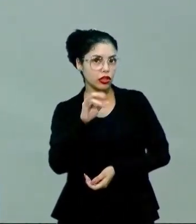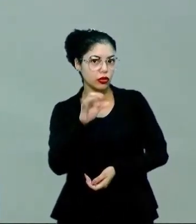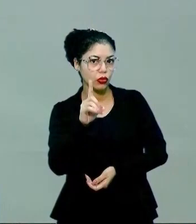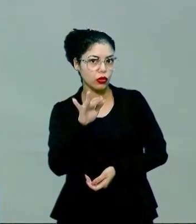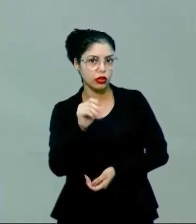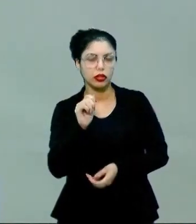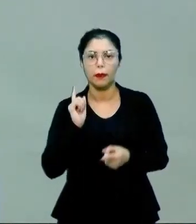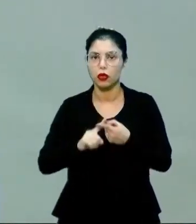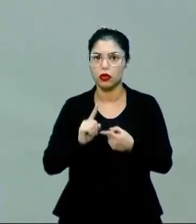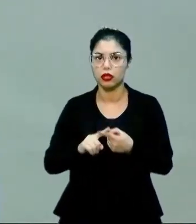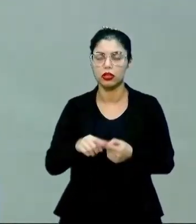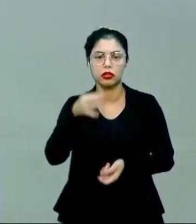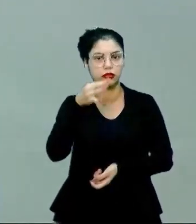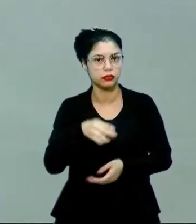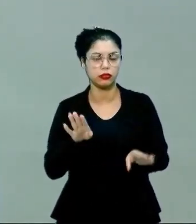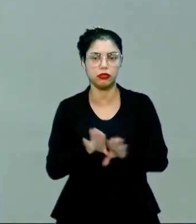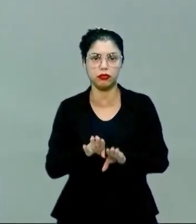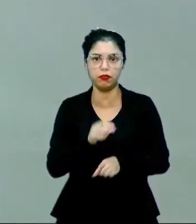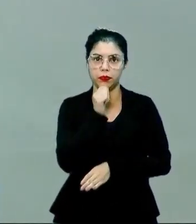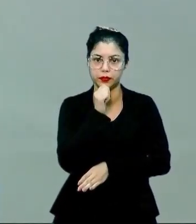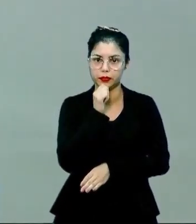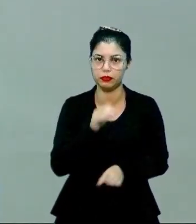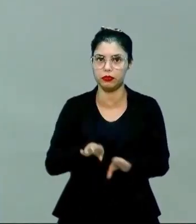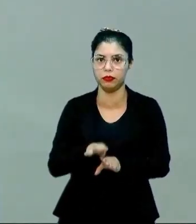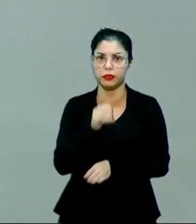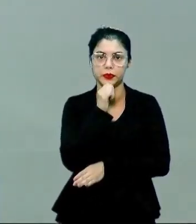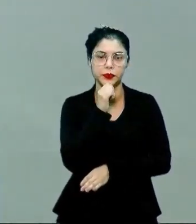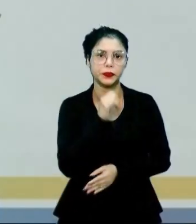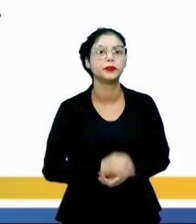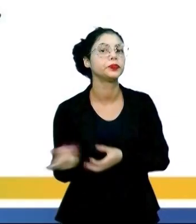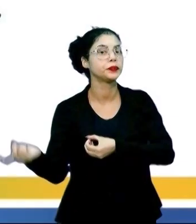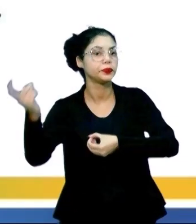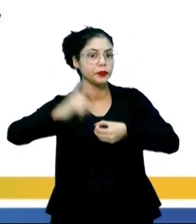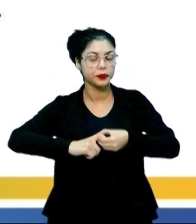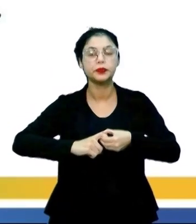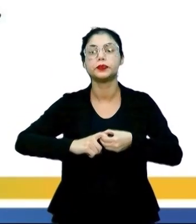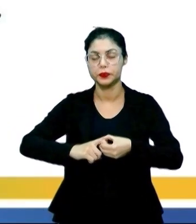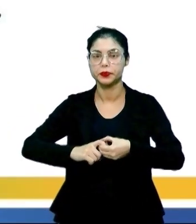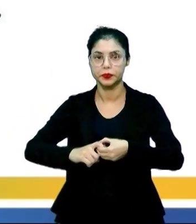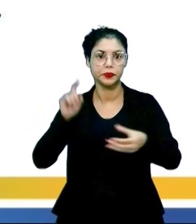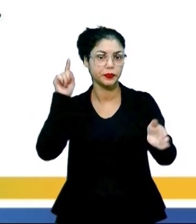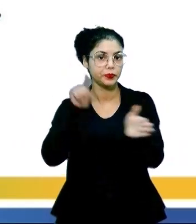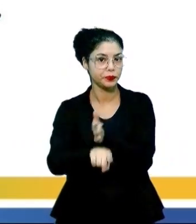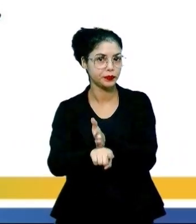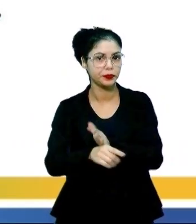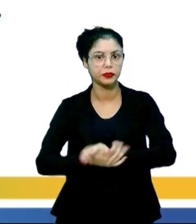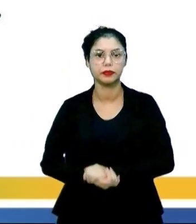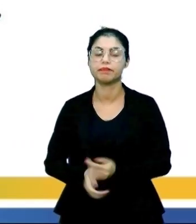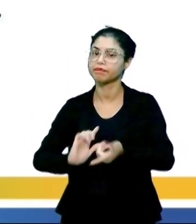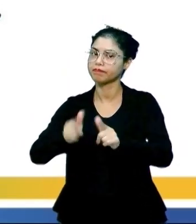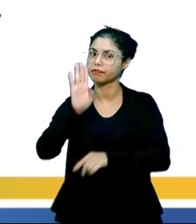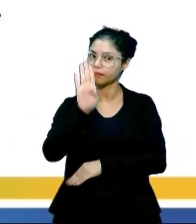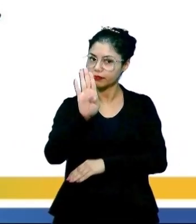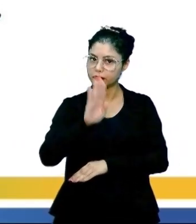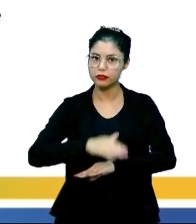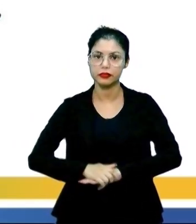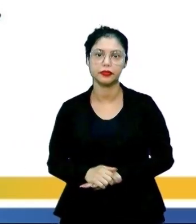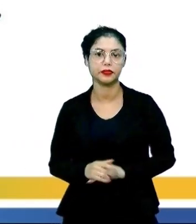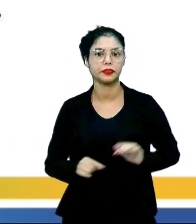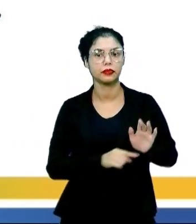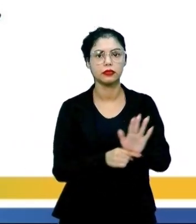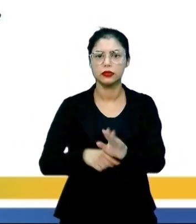porque a correta é o gabarito e as outras não. Então vamos lá, voltando à questão. A correta é a letra